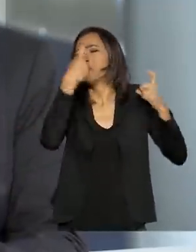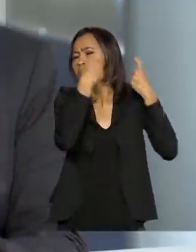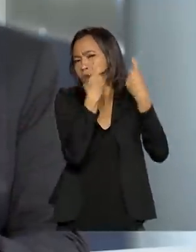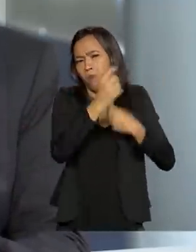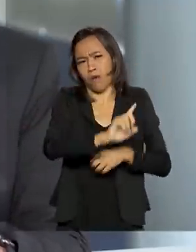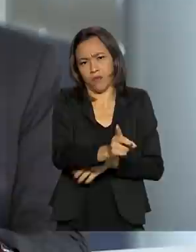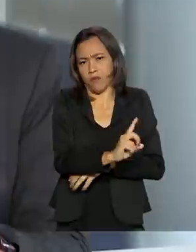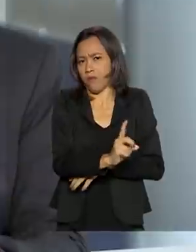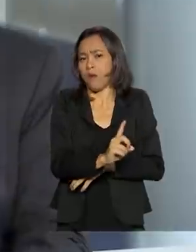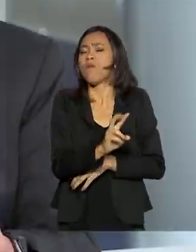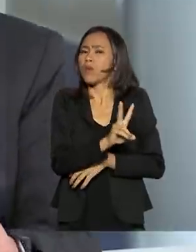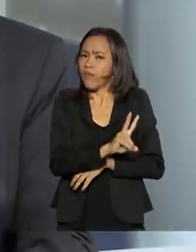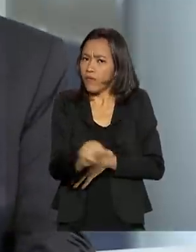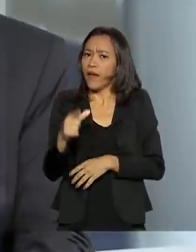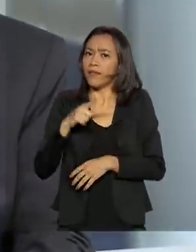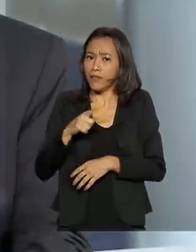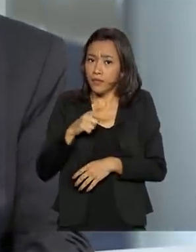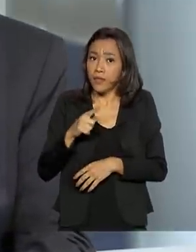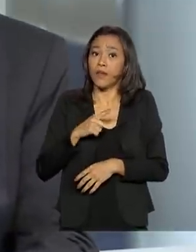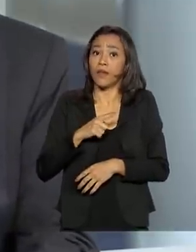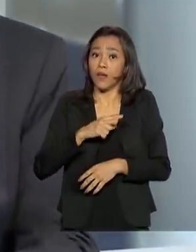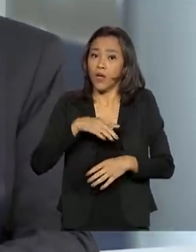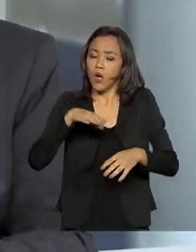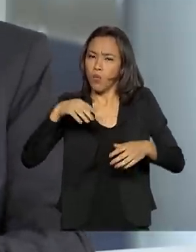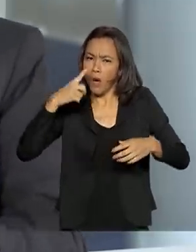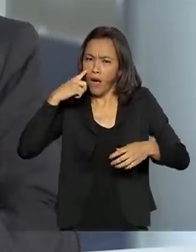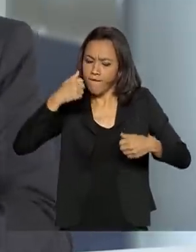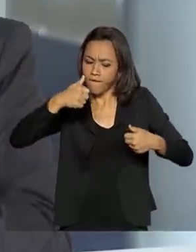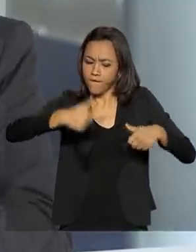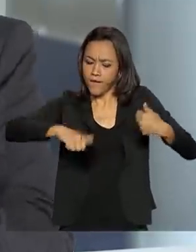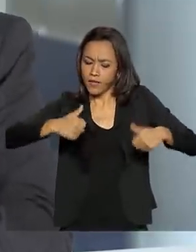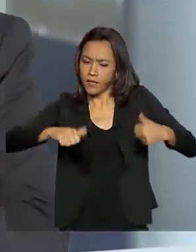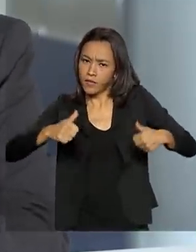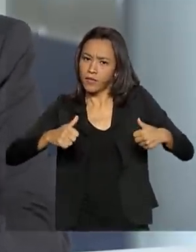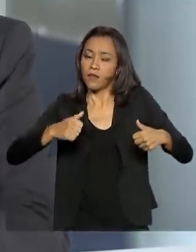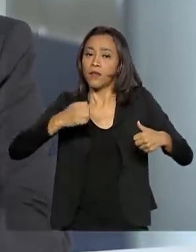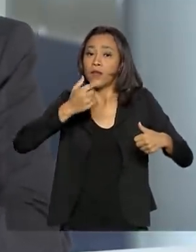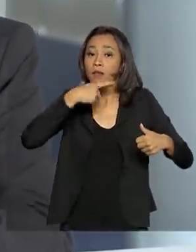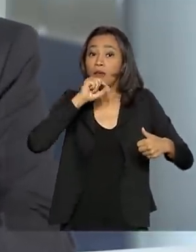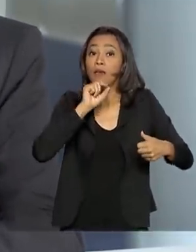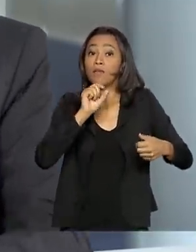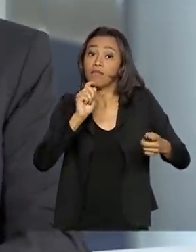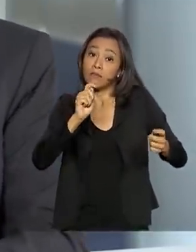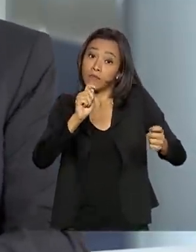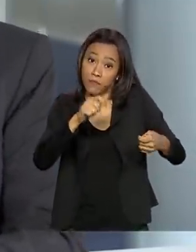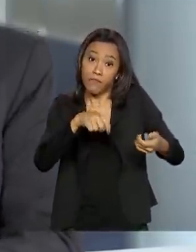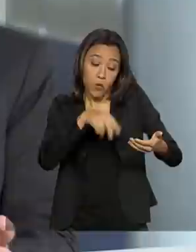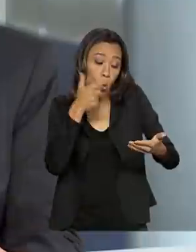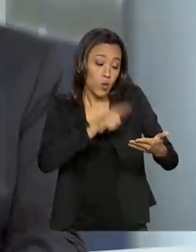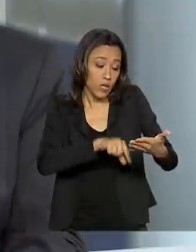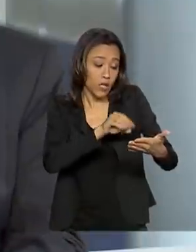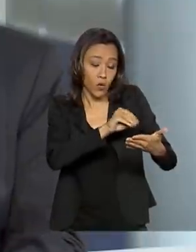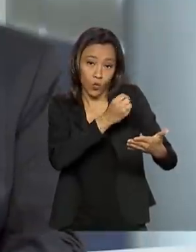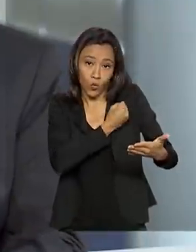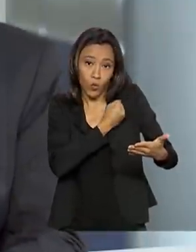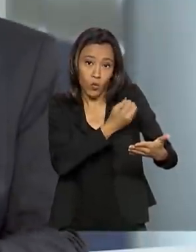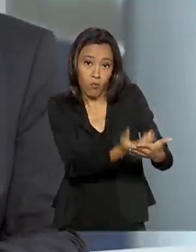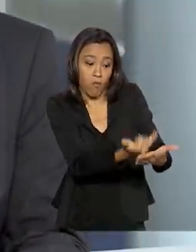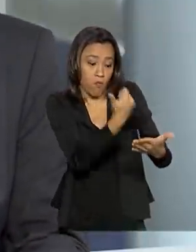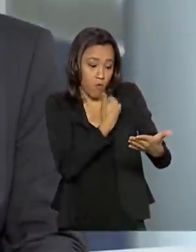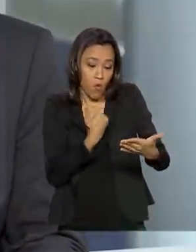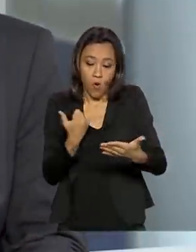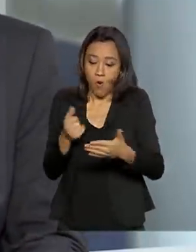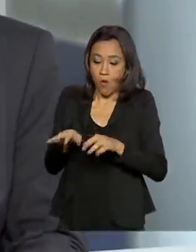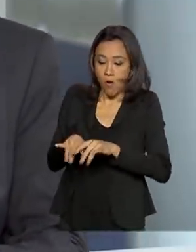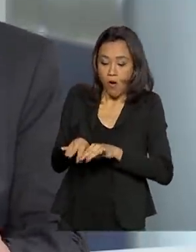preocupar, porque vai ter a autoleitura, quem puder fazer a leitura, vai fazer a leitura e vai informar, mas